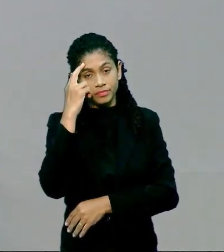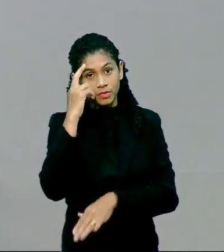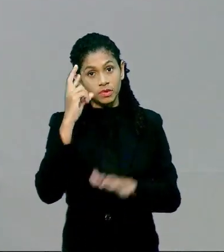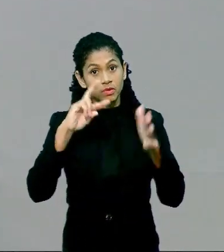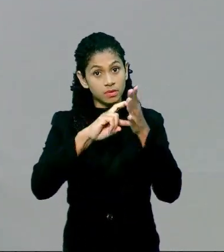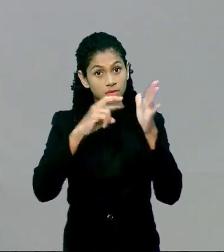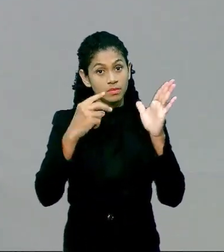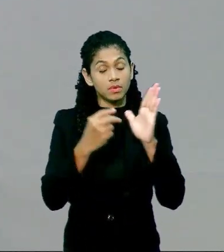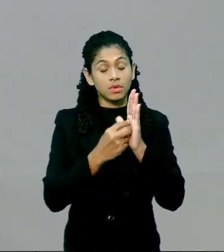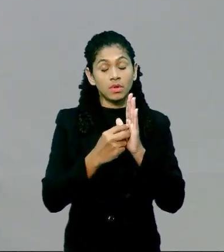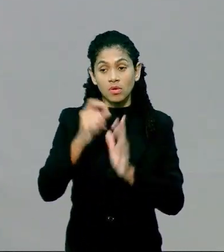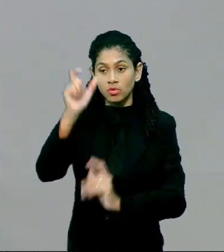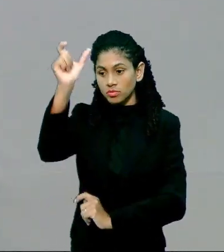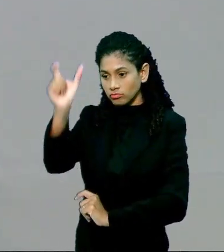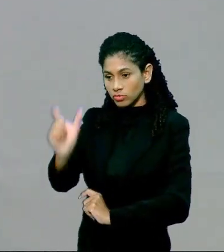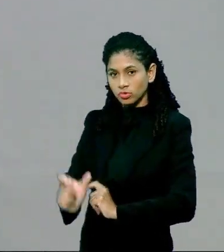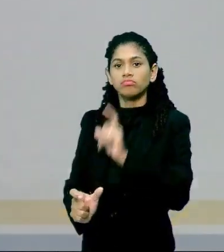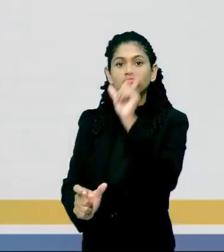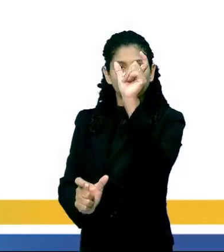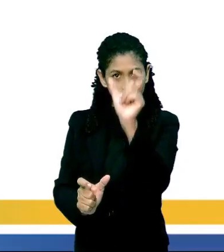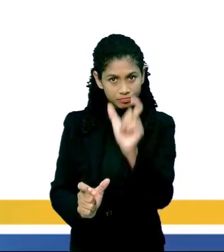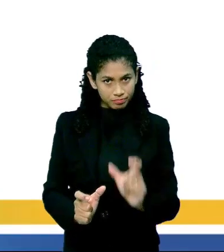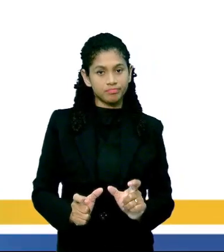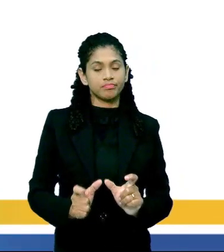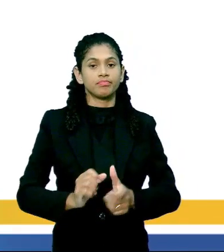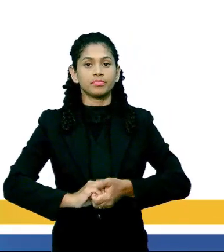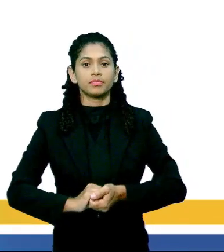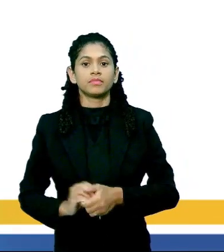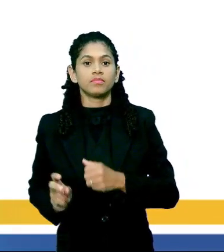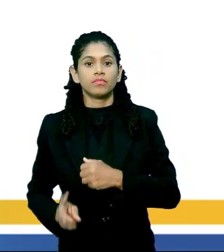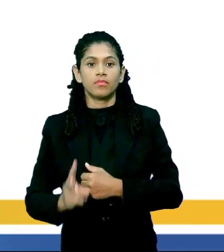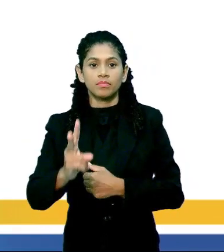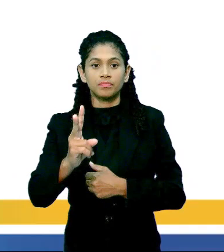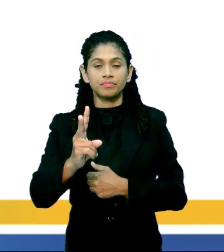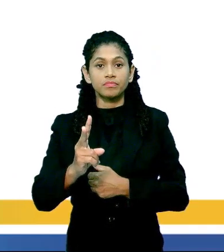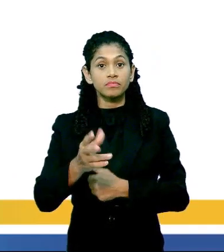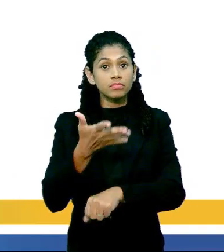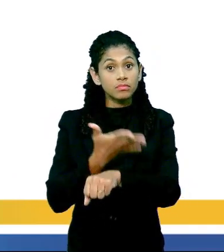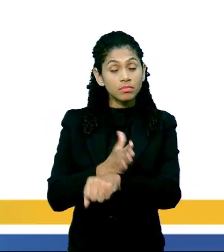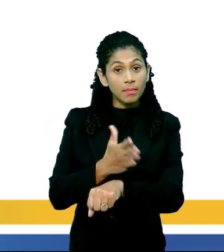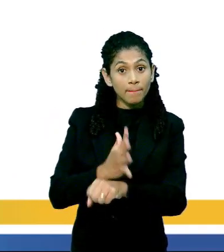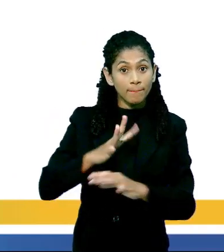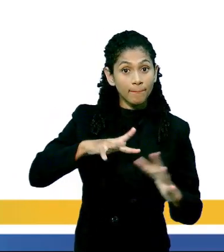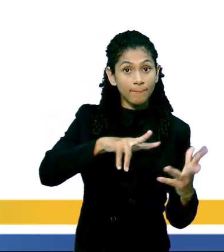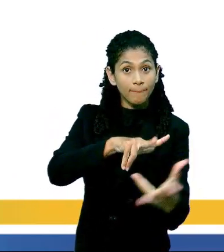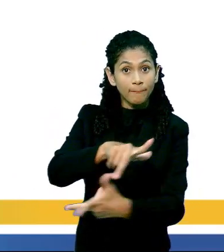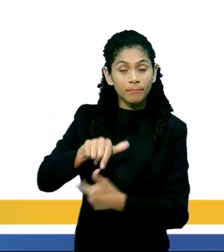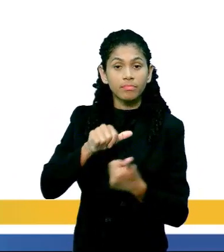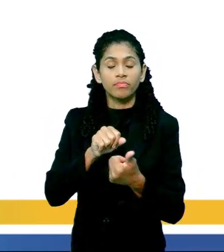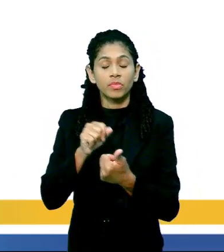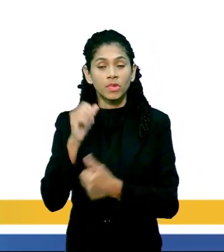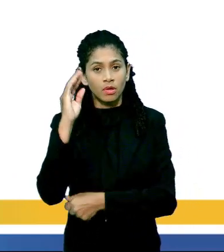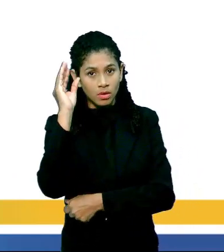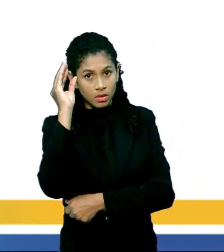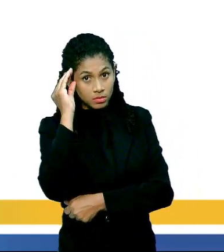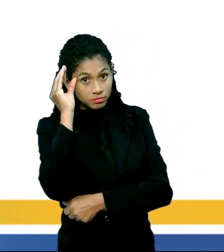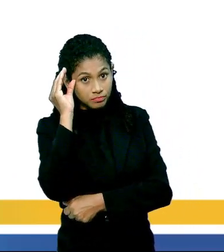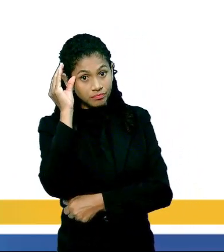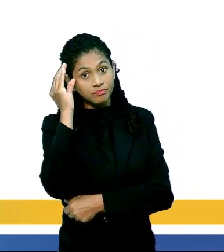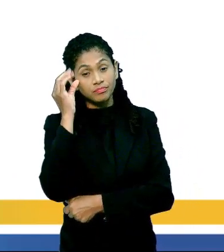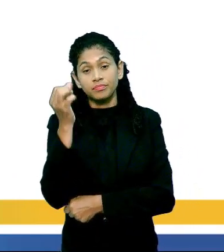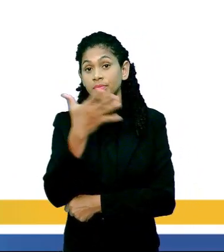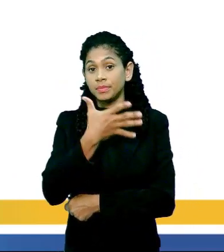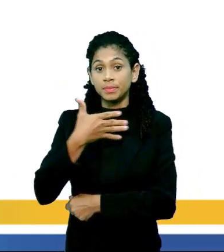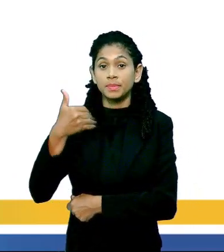é o indivíduo. Beleza? Compreendido isso, a gente avança mais um pouquinho. Porque essas práticas pelo mundo, vamos lá. Compreendendo melhor acerca